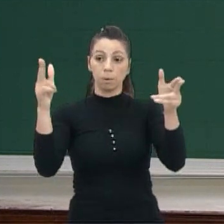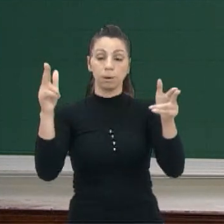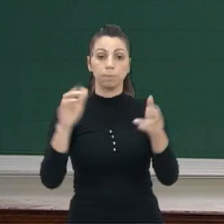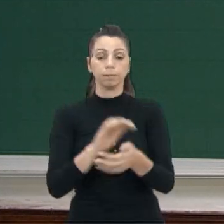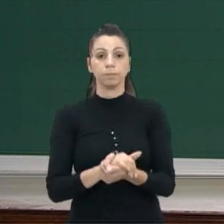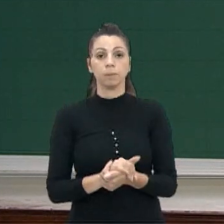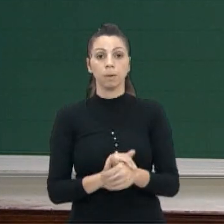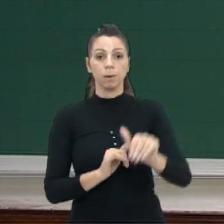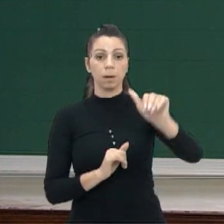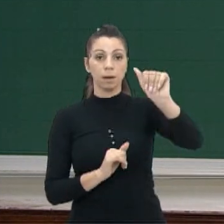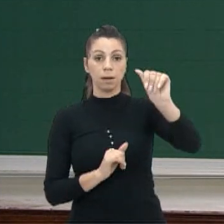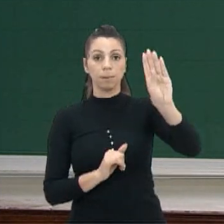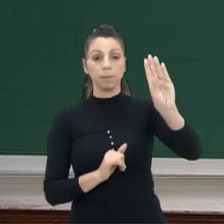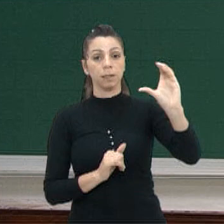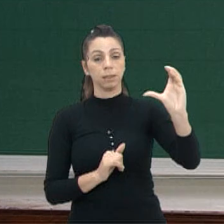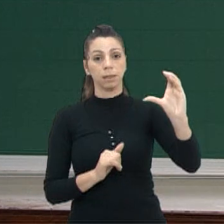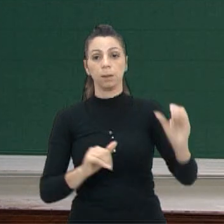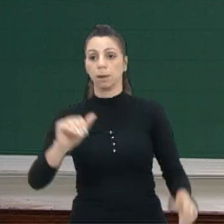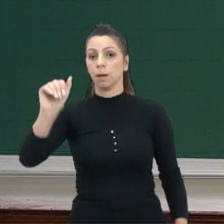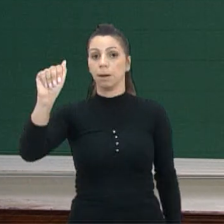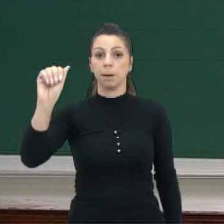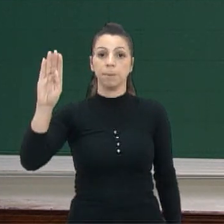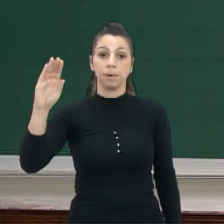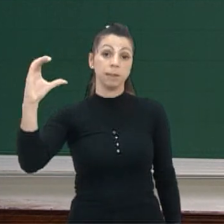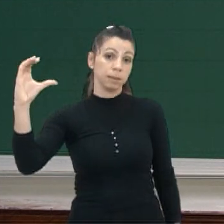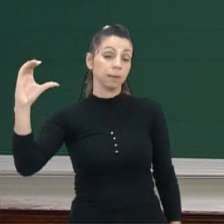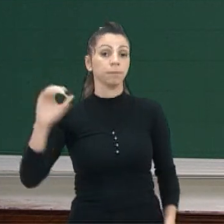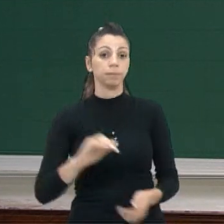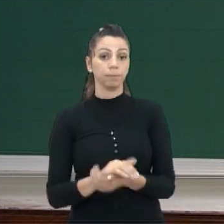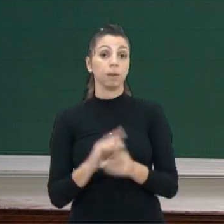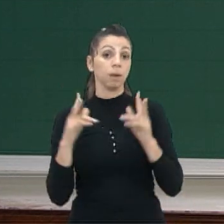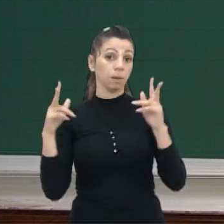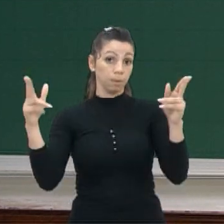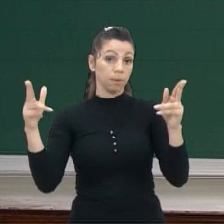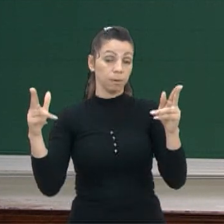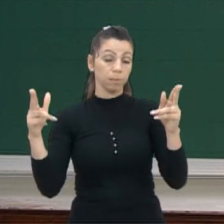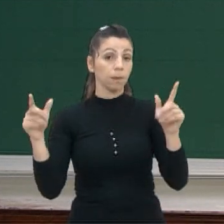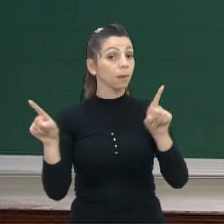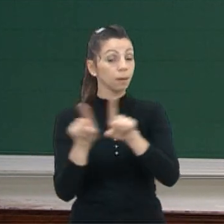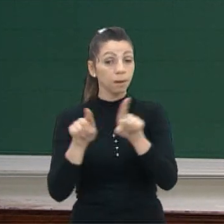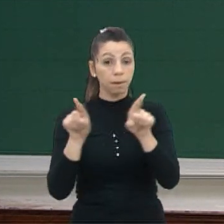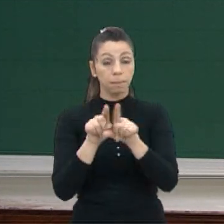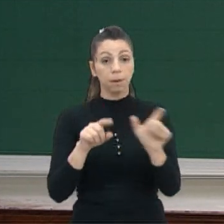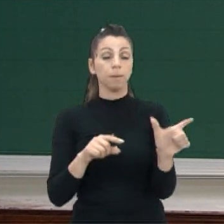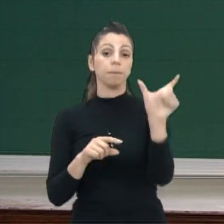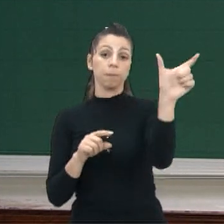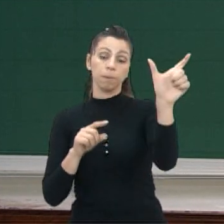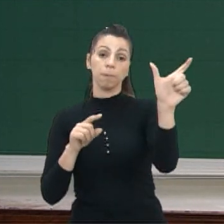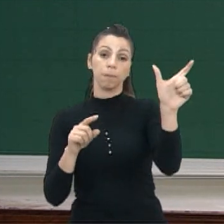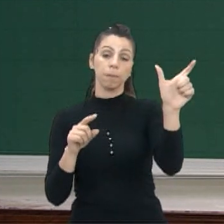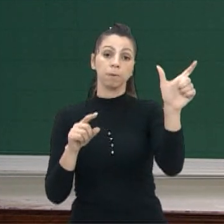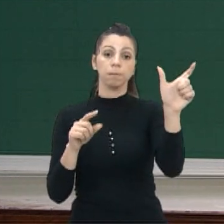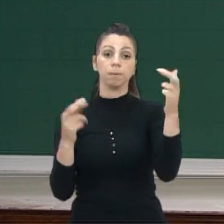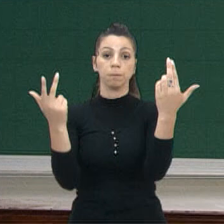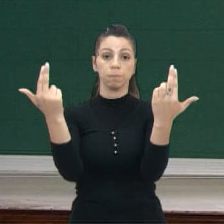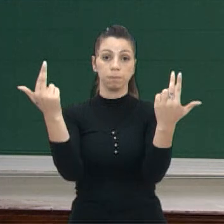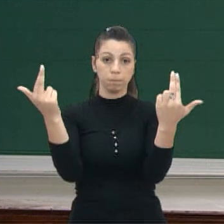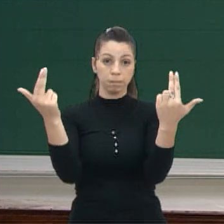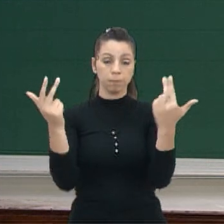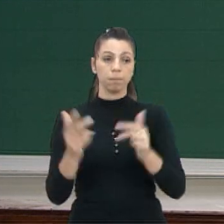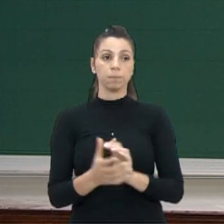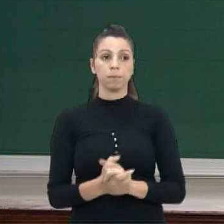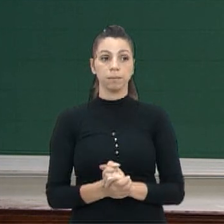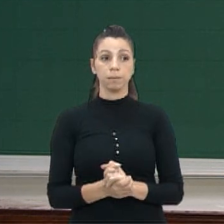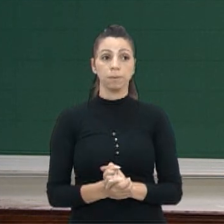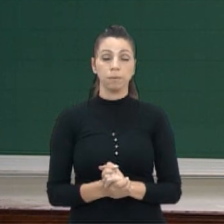ABC, tanto aqui como aqui. Portanto, elas também são monômios semelhantes. Essas duas expressões também são monômios